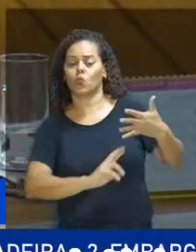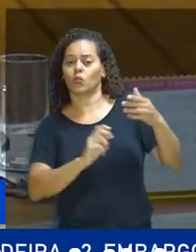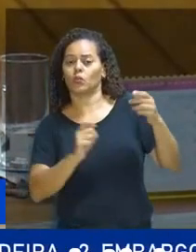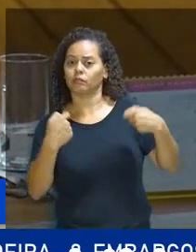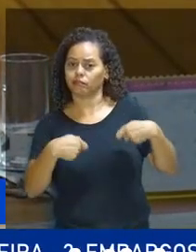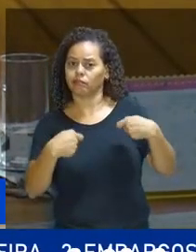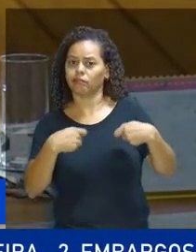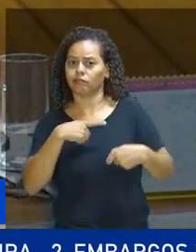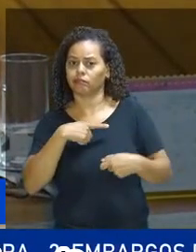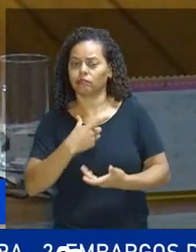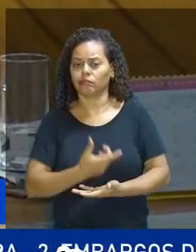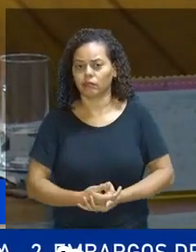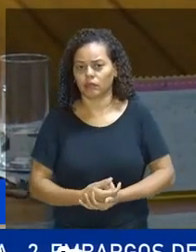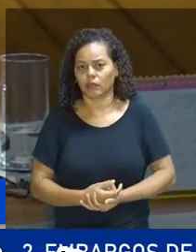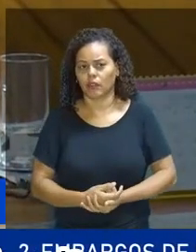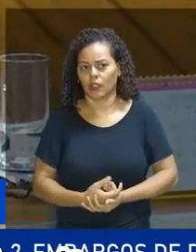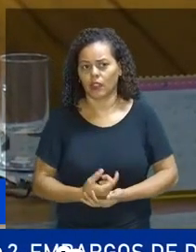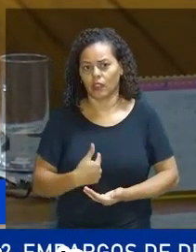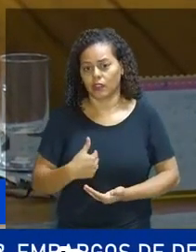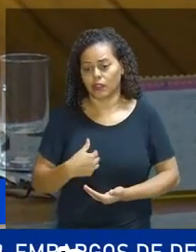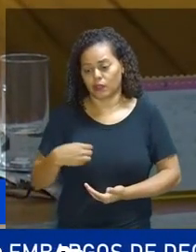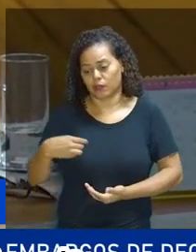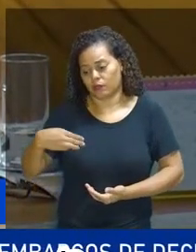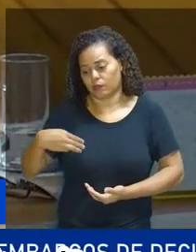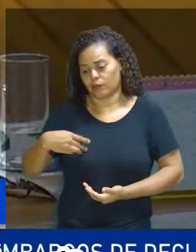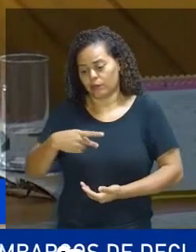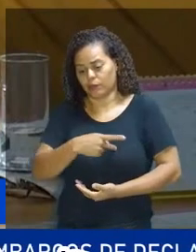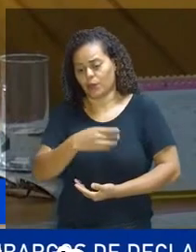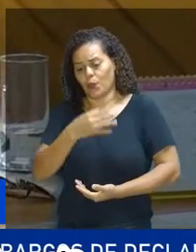uma irregularidade, foi que o Ministério Público opinou